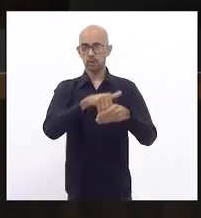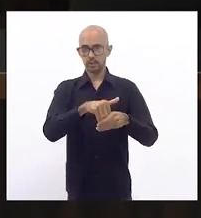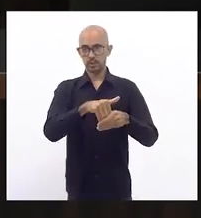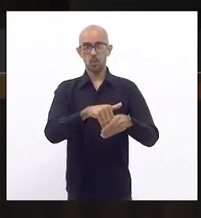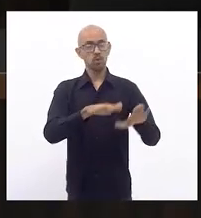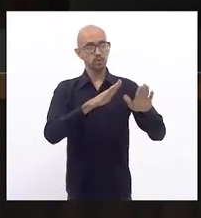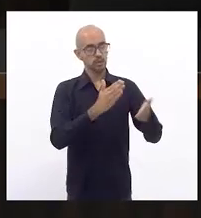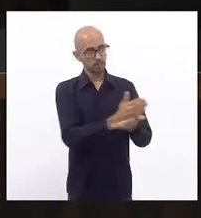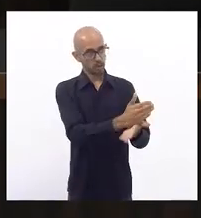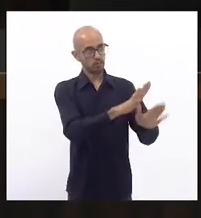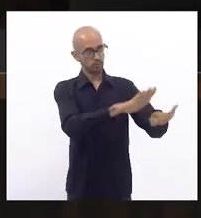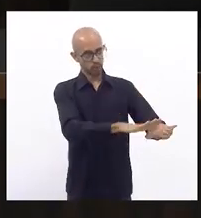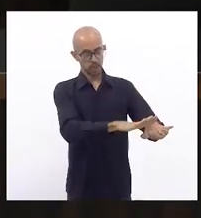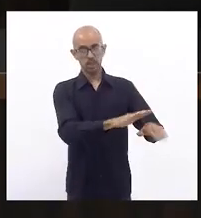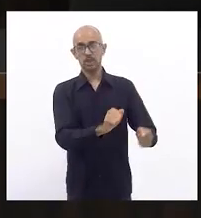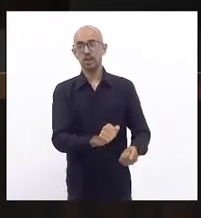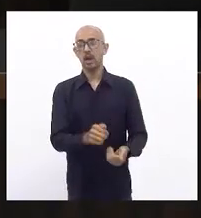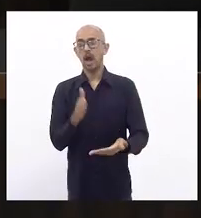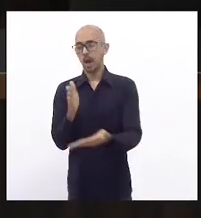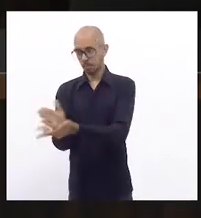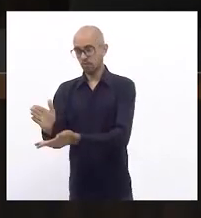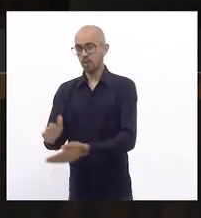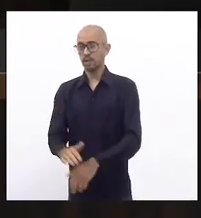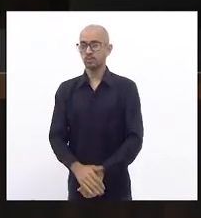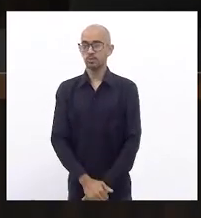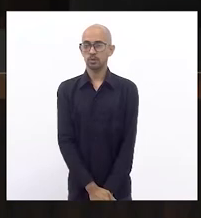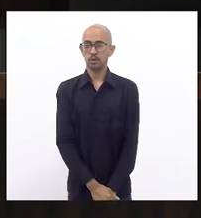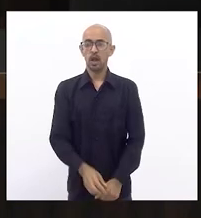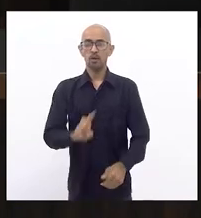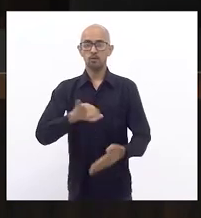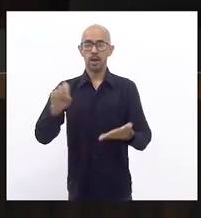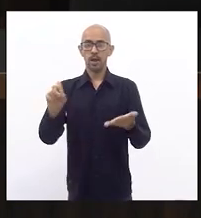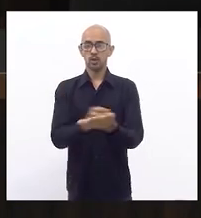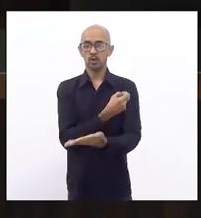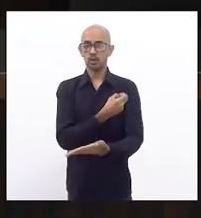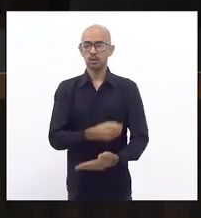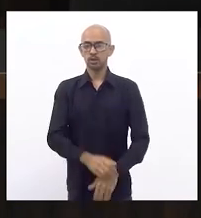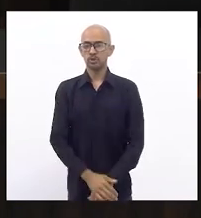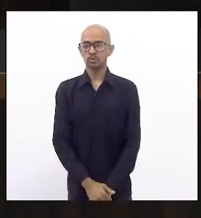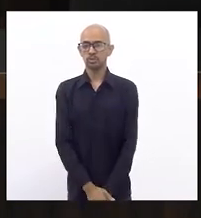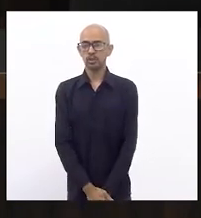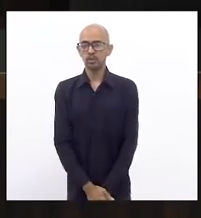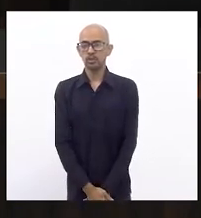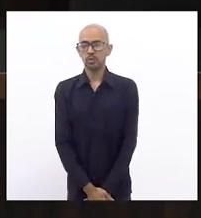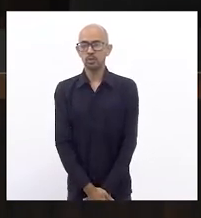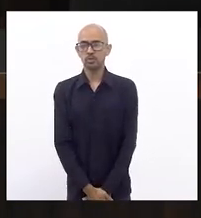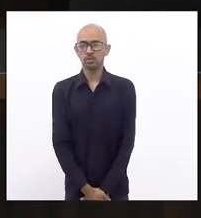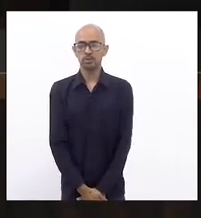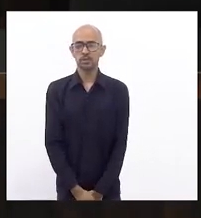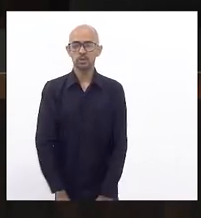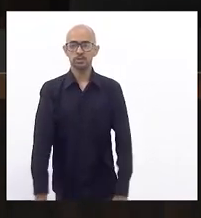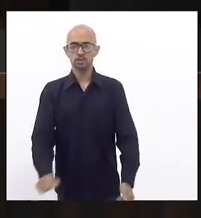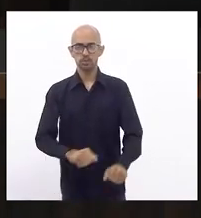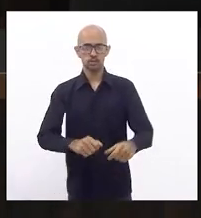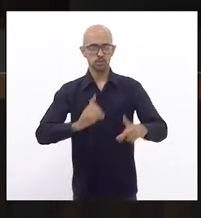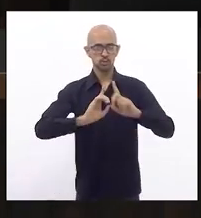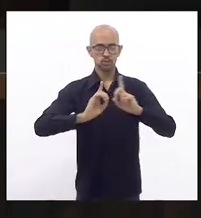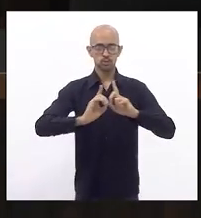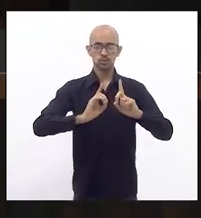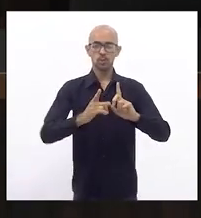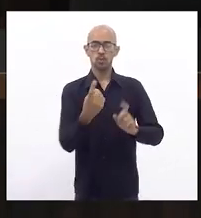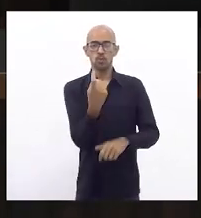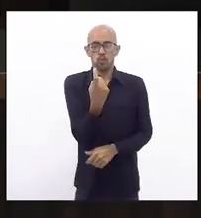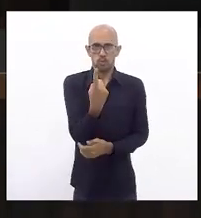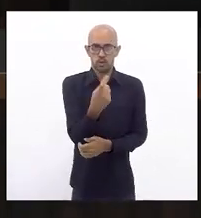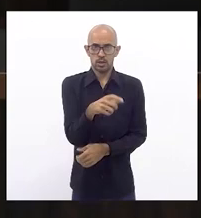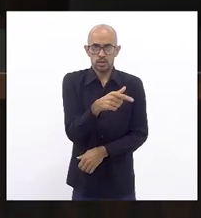os senhores que aprovam, permanecem como estão, aprovado, vai autógrafo. Em tramitação ordinária em discussão única, projeto de resolução